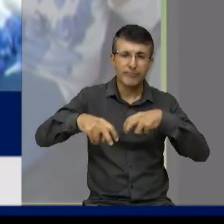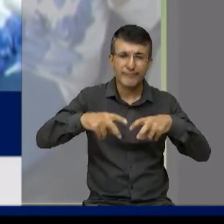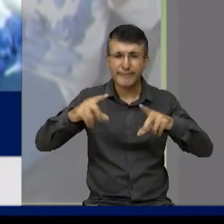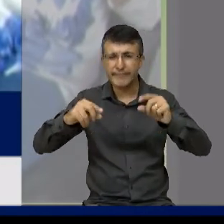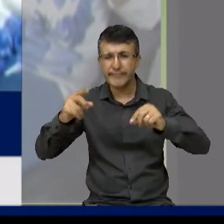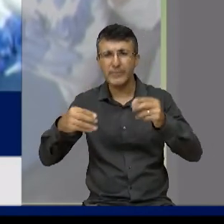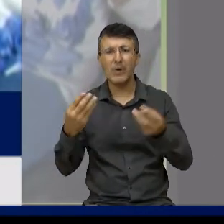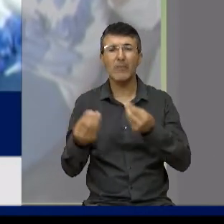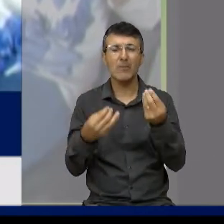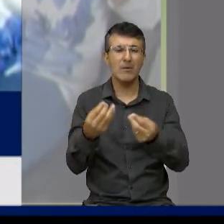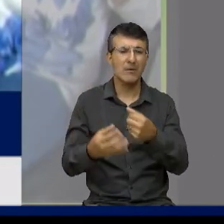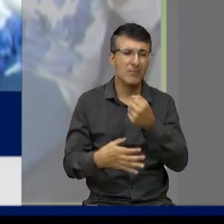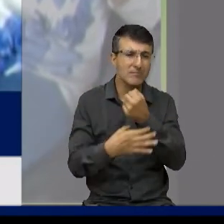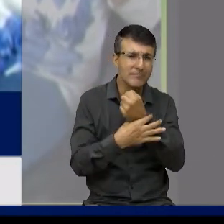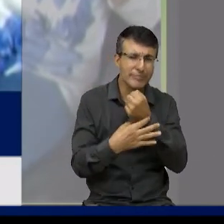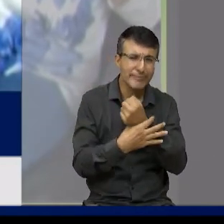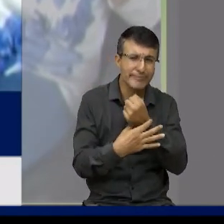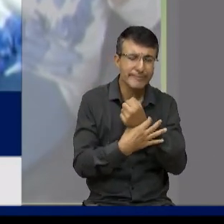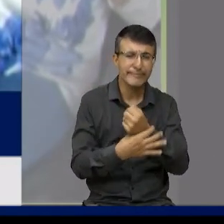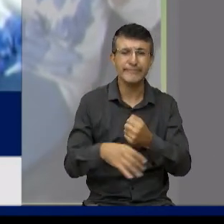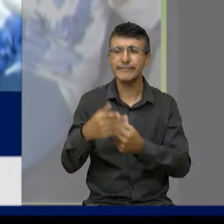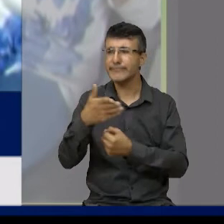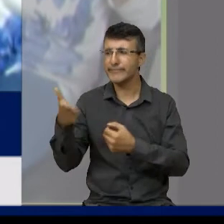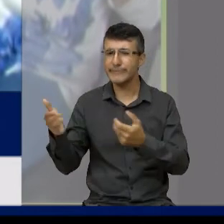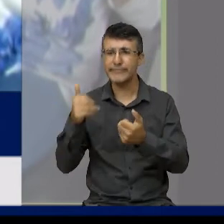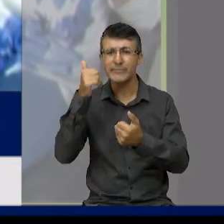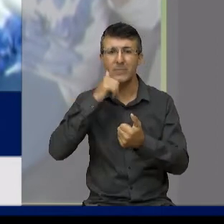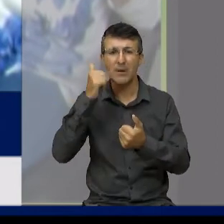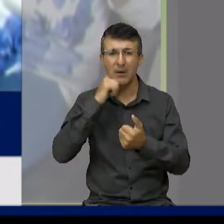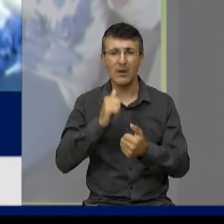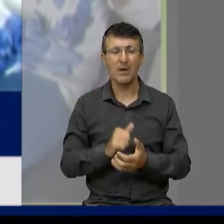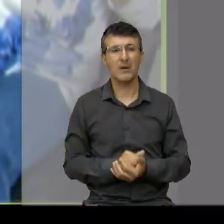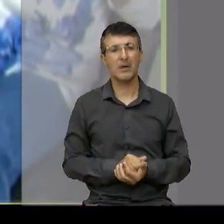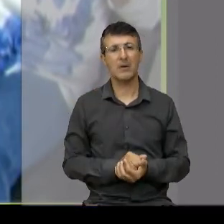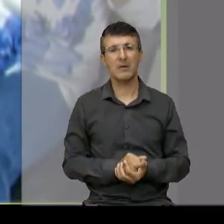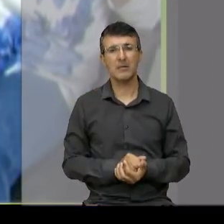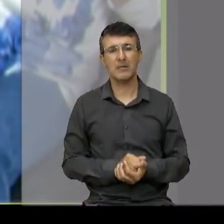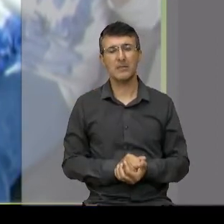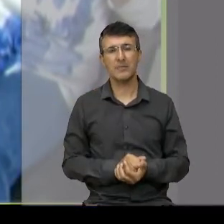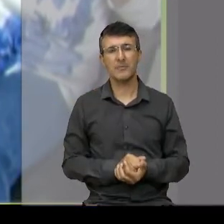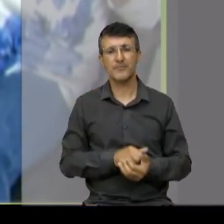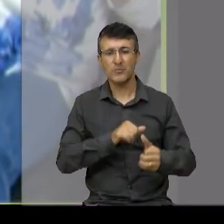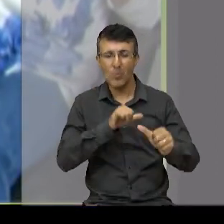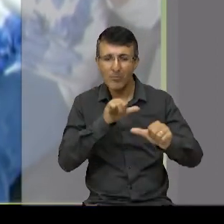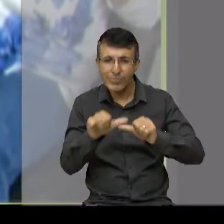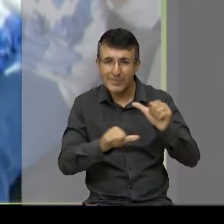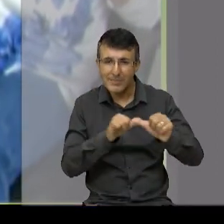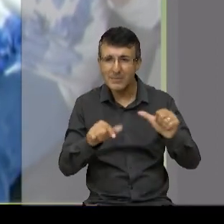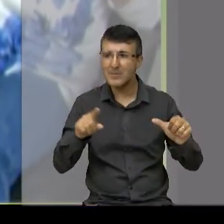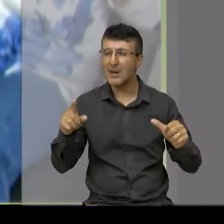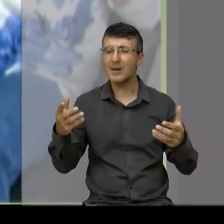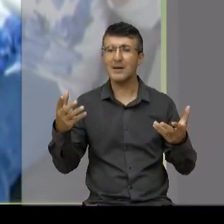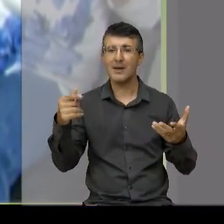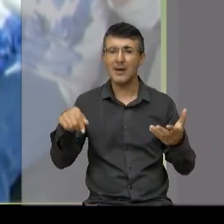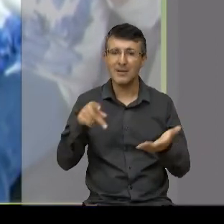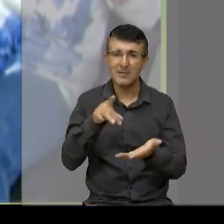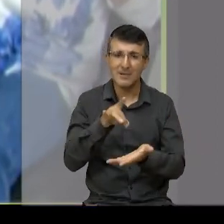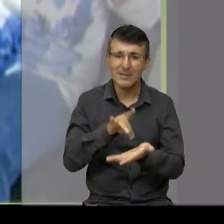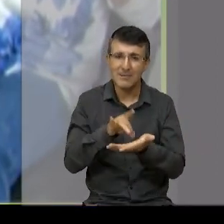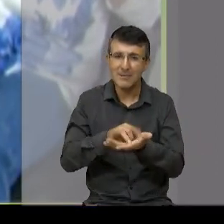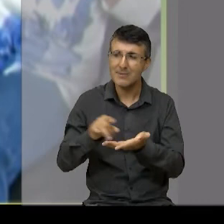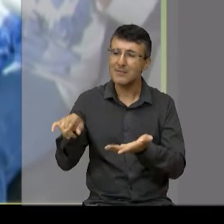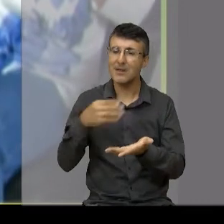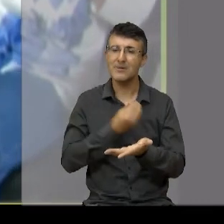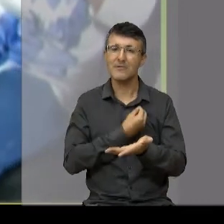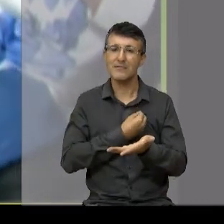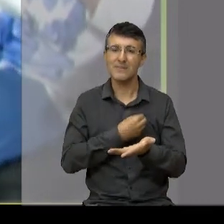mulheres, parar com essa sujeição que elas estão aí vivendo. Ainda mais agora, com o problema econômico, né? E você sabe